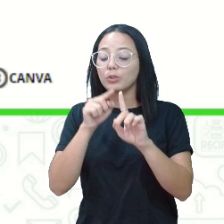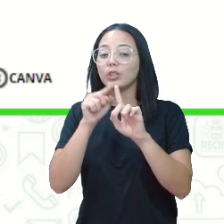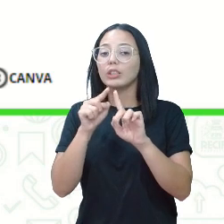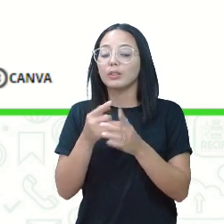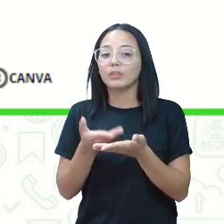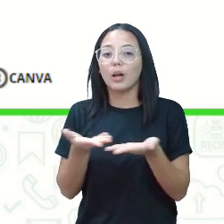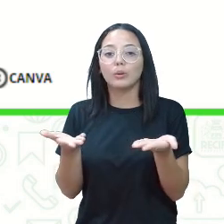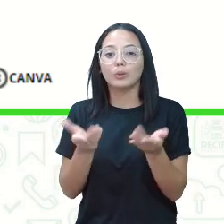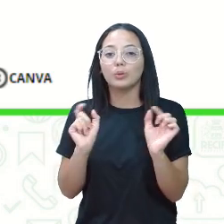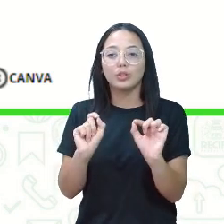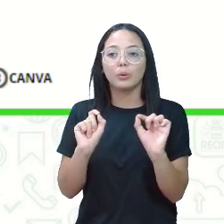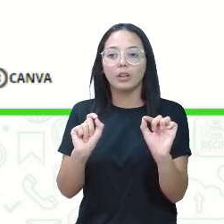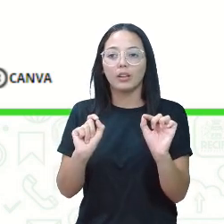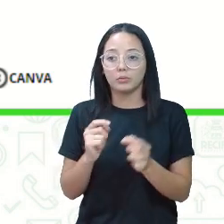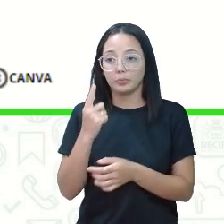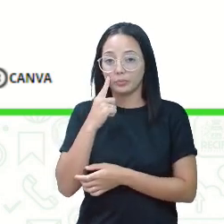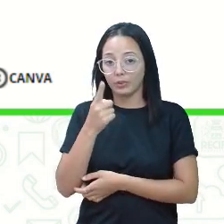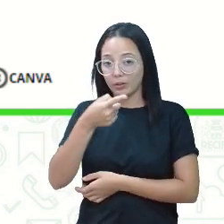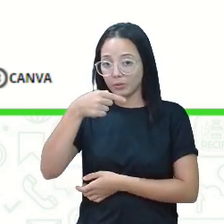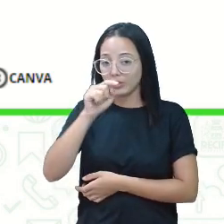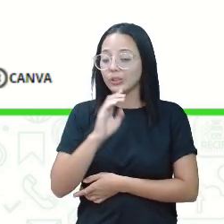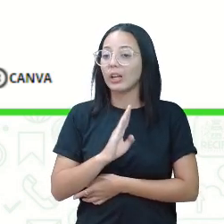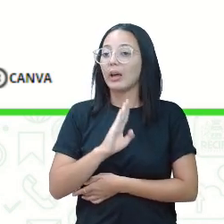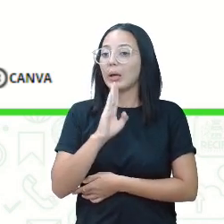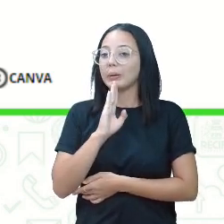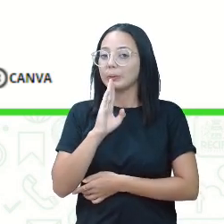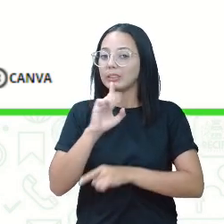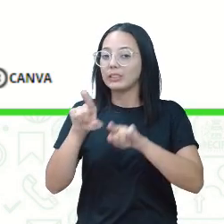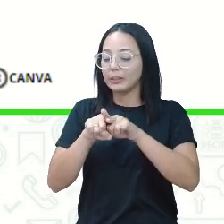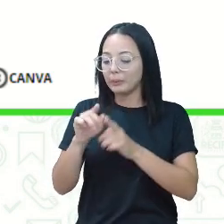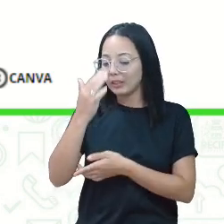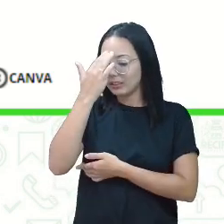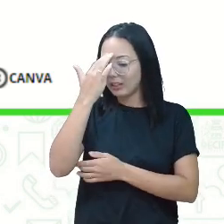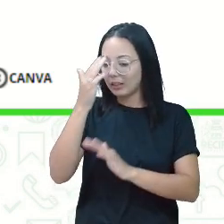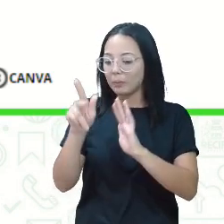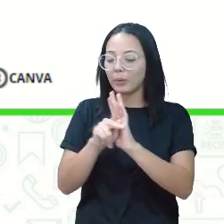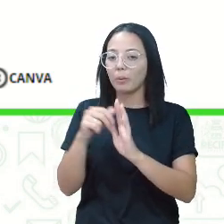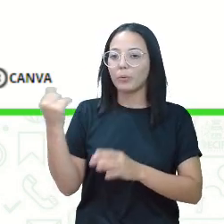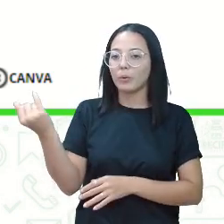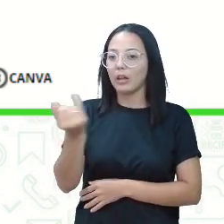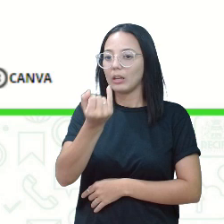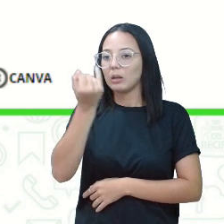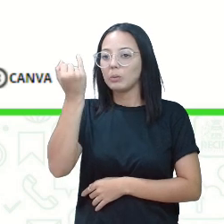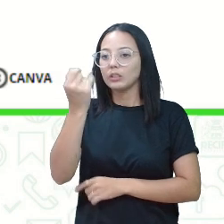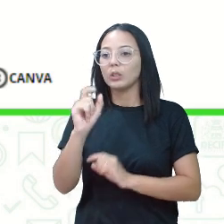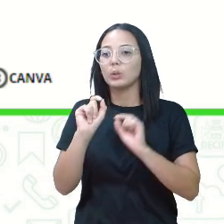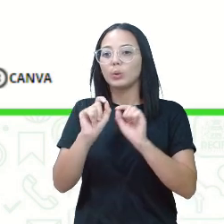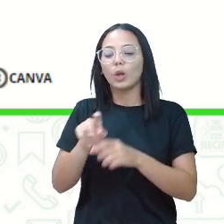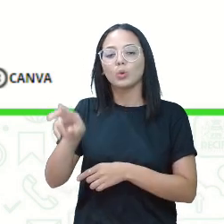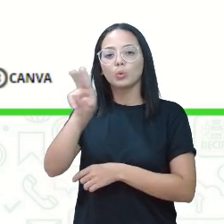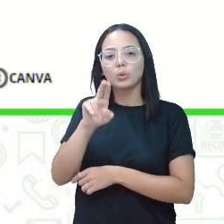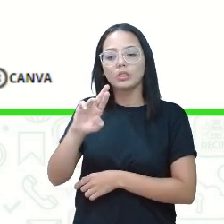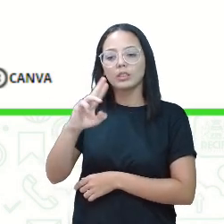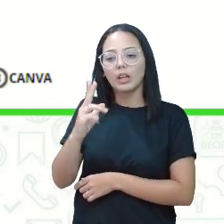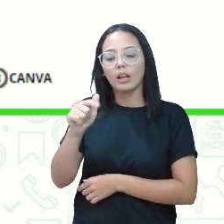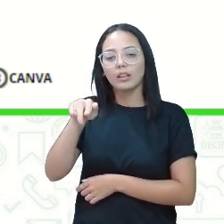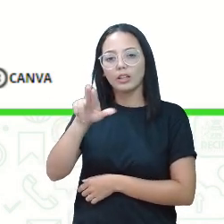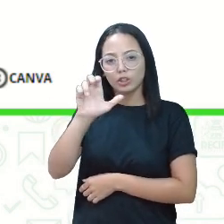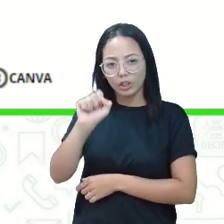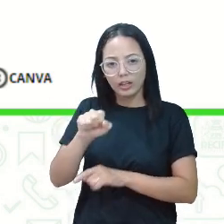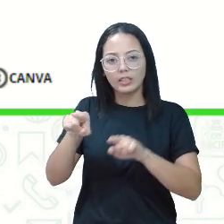Objetivos da aula. Reconhecer e compreender a importância do preenchimento de cheques e